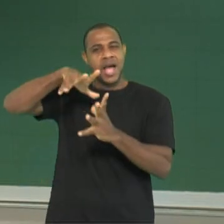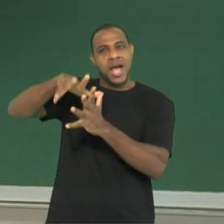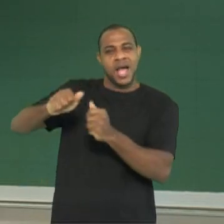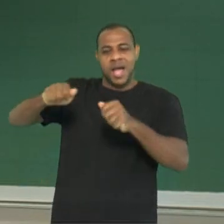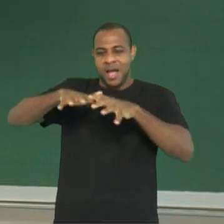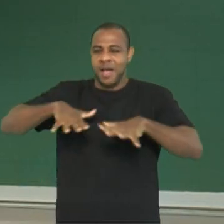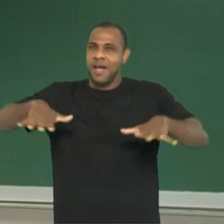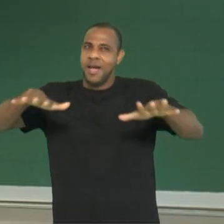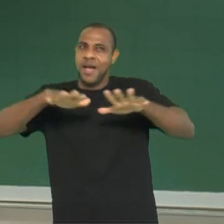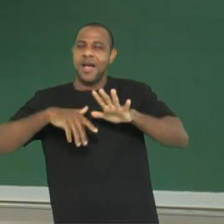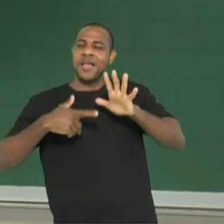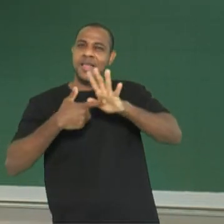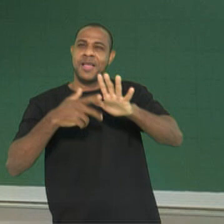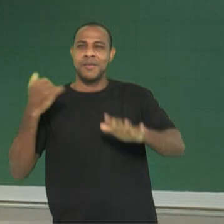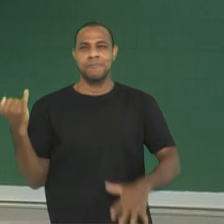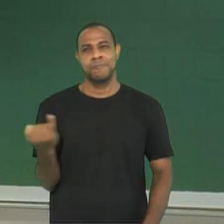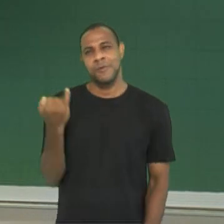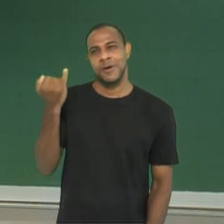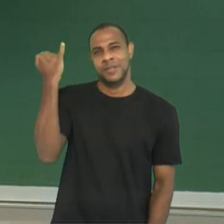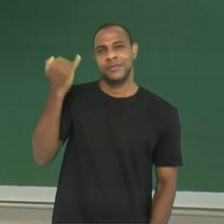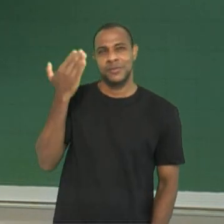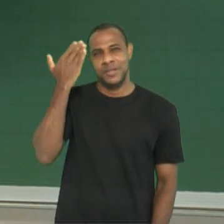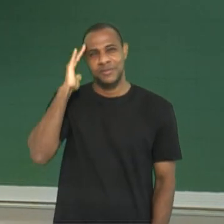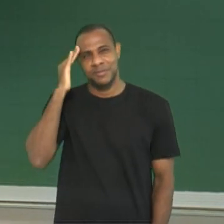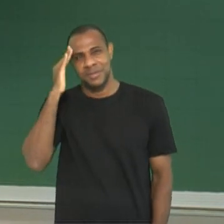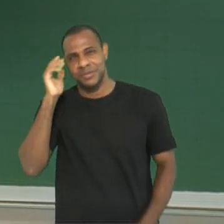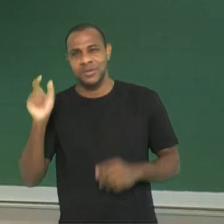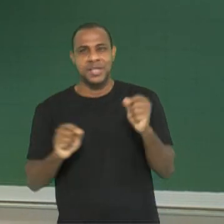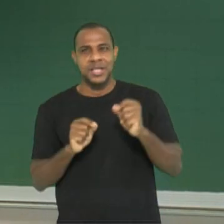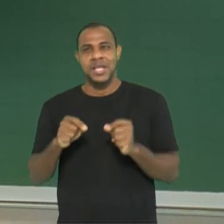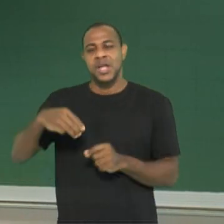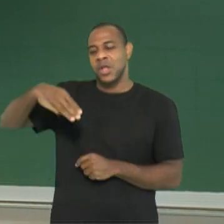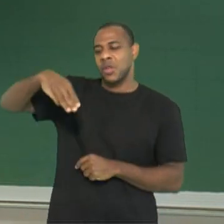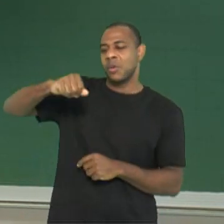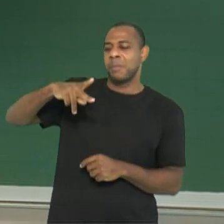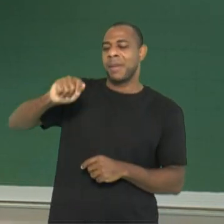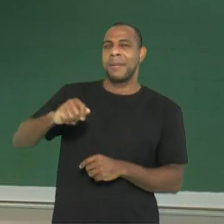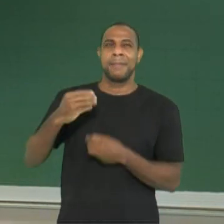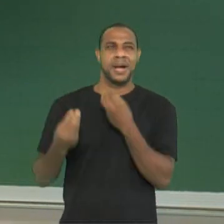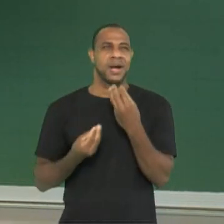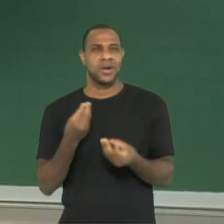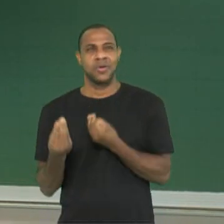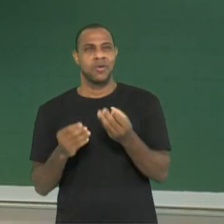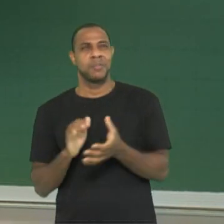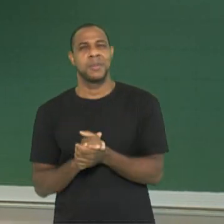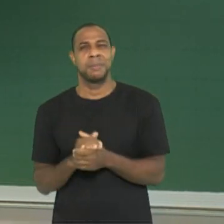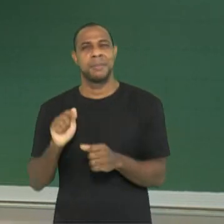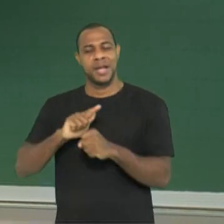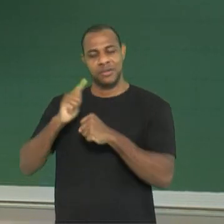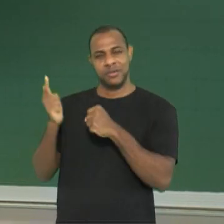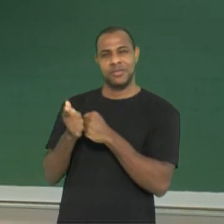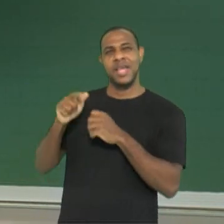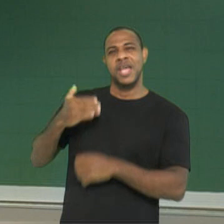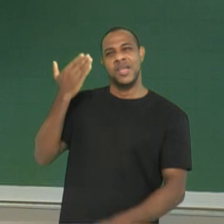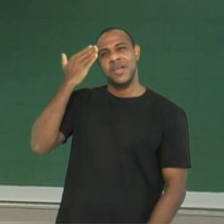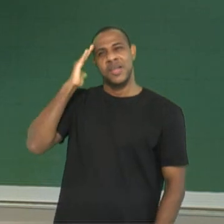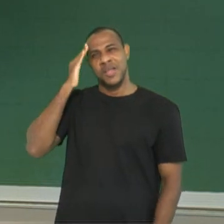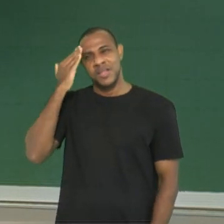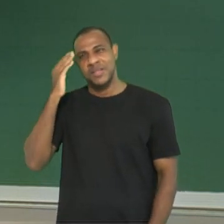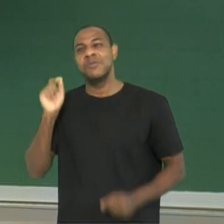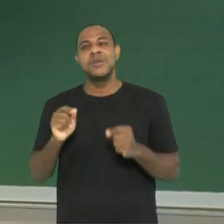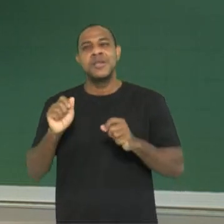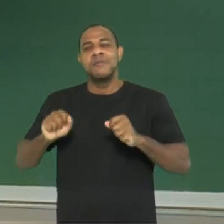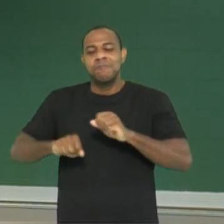vamos destacar a importância do entendimento dos mapas para a geografia. Por que é tão importante a gente compreender os